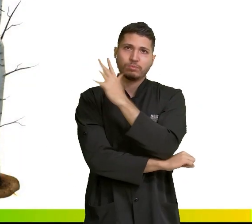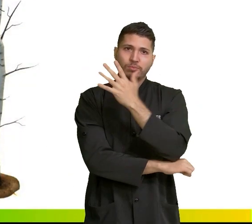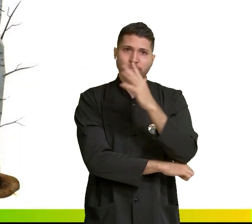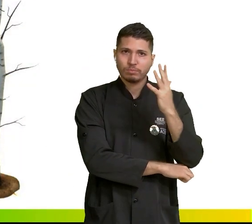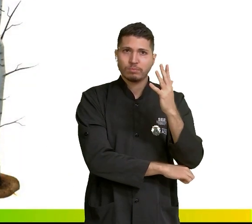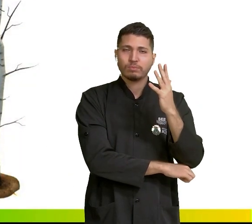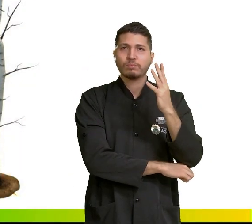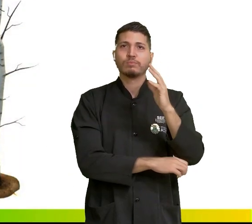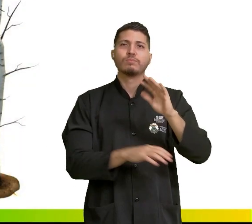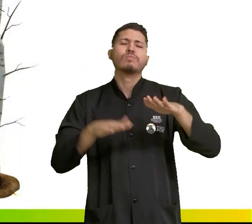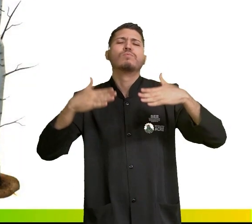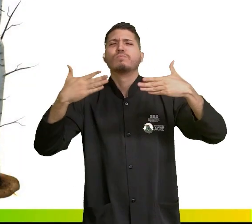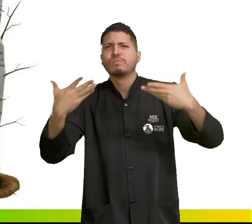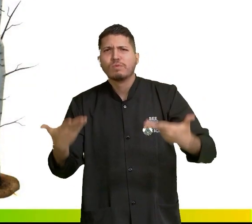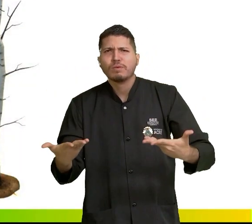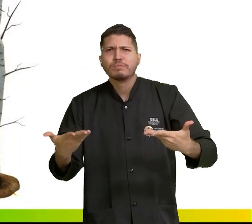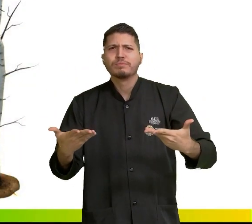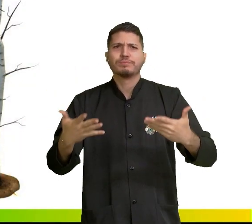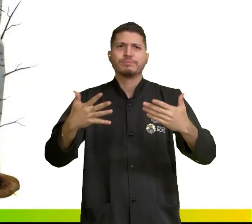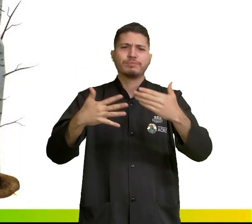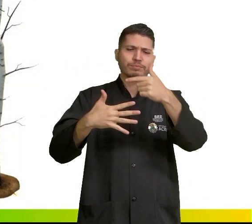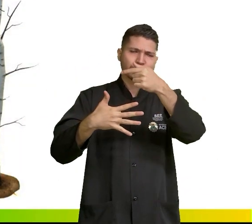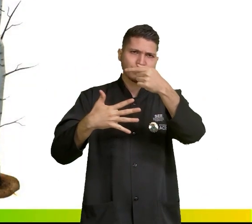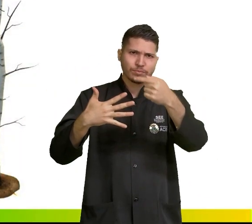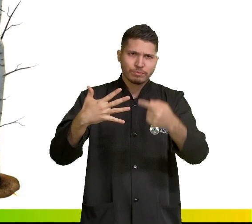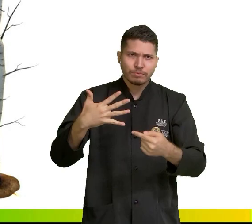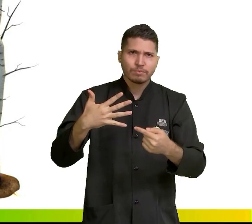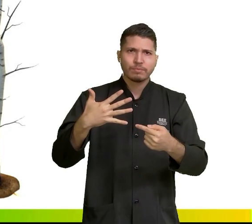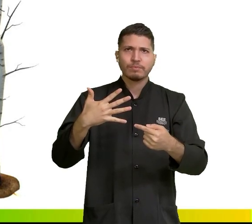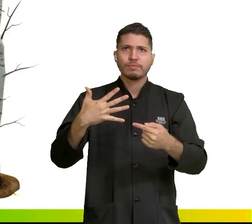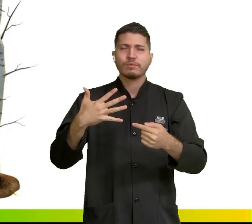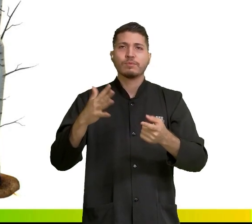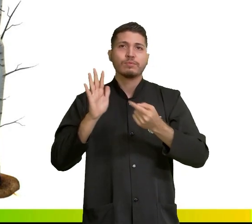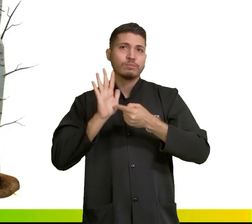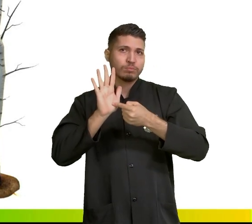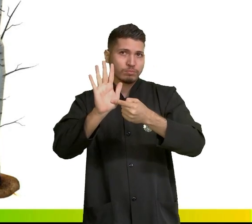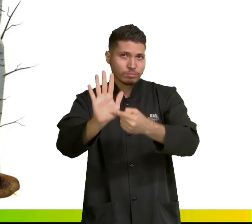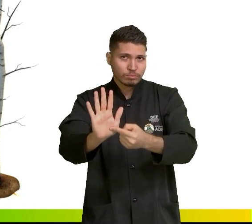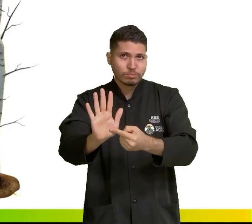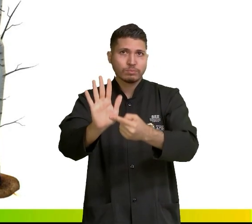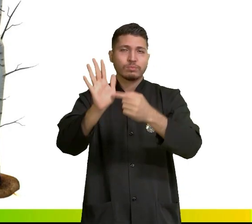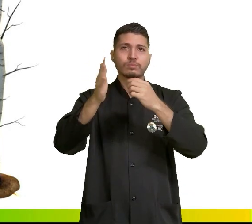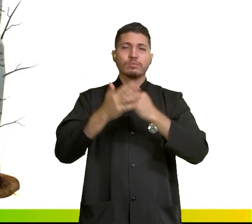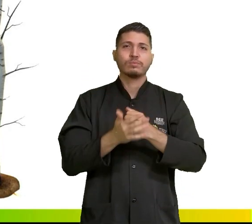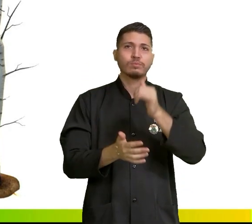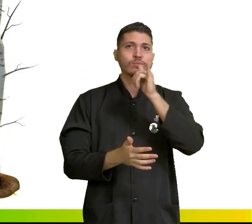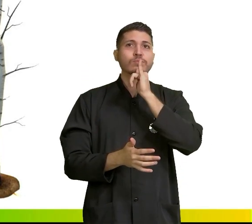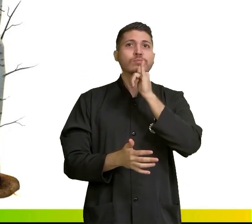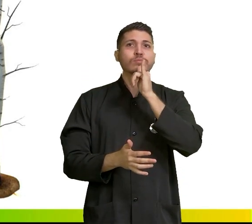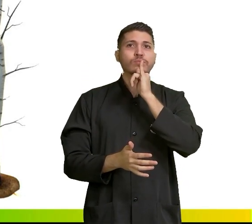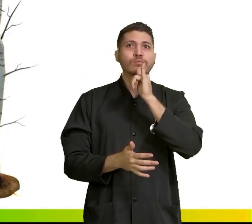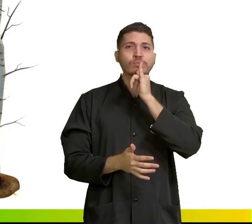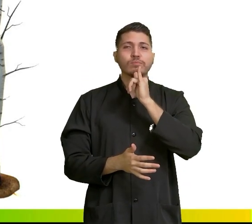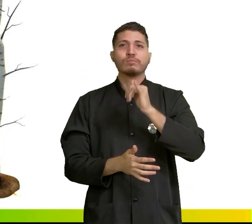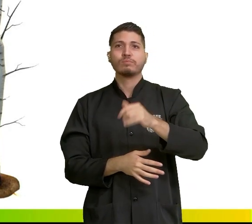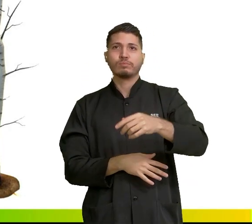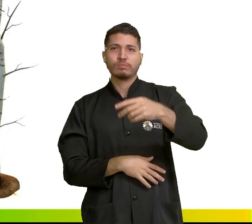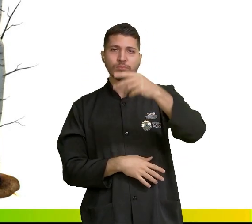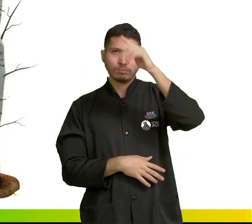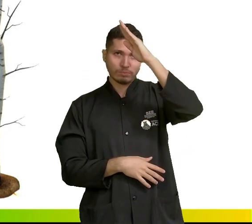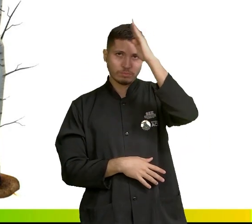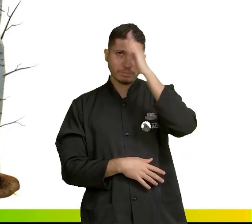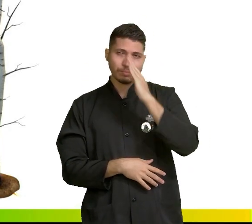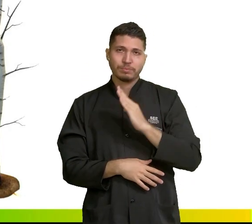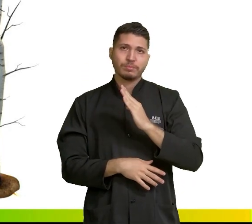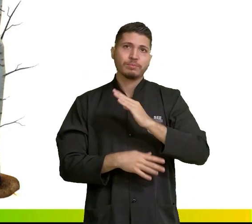as principais formas de degradação ambiental? Aqui eu trouxe o exemplo do Brasil, tá, pessoal? Mas isso daqui acaba sendo